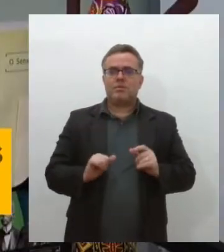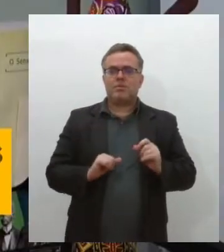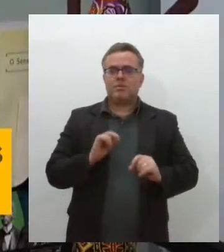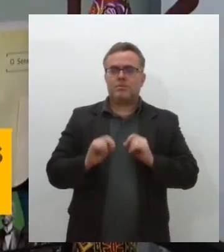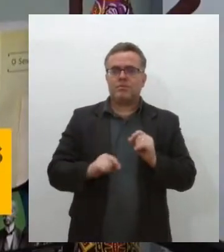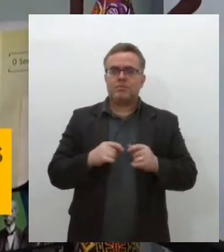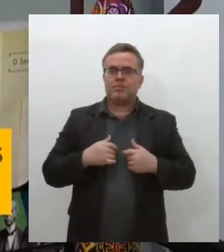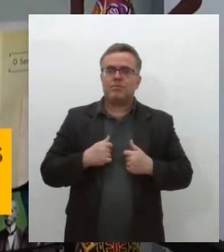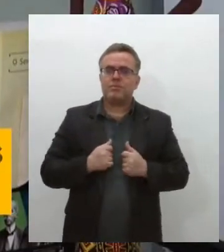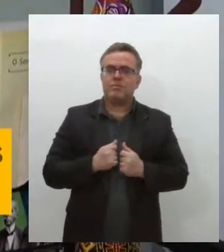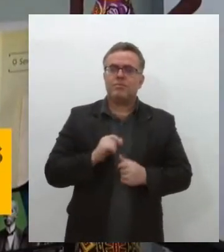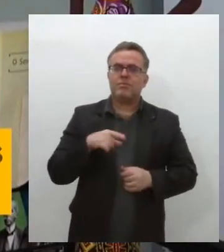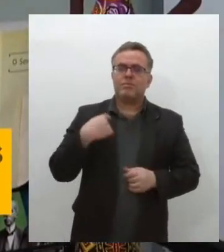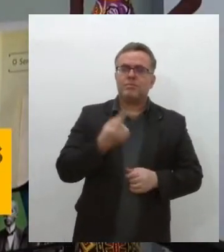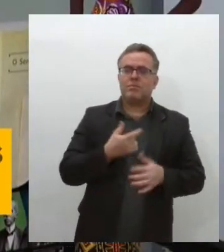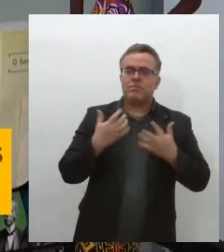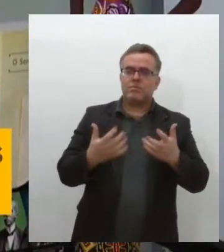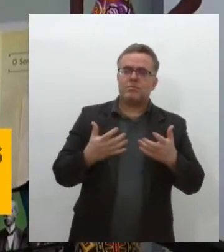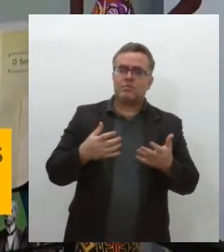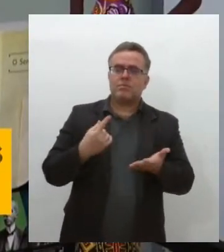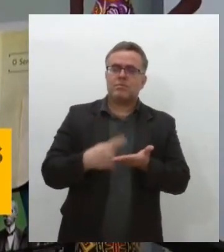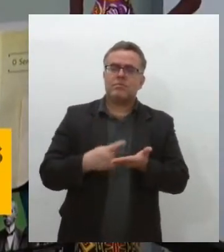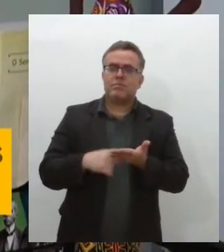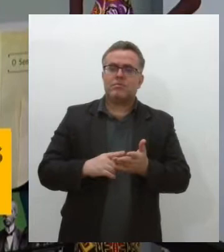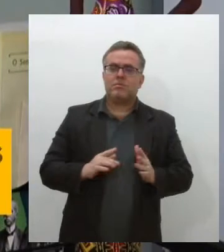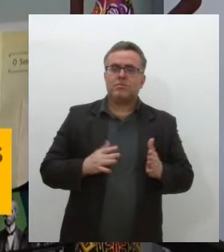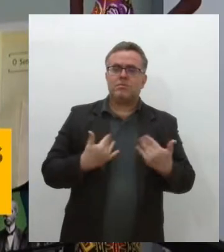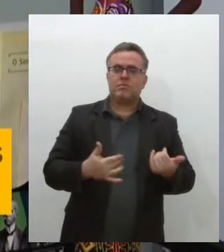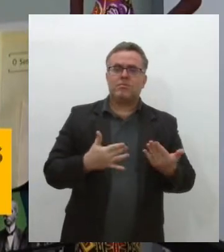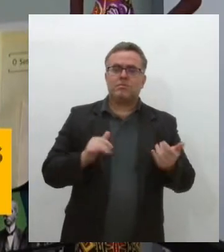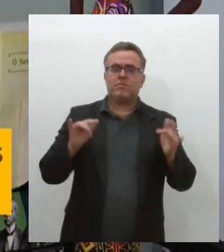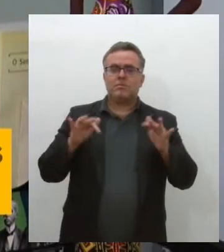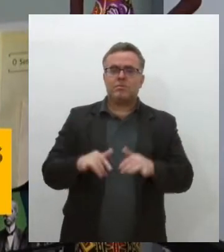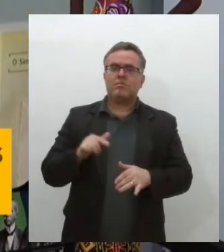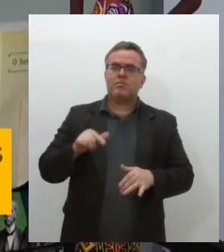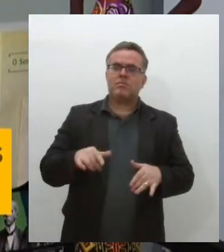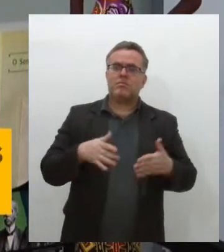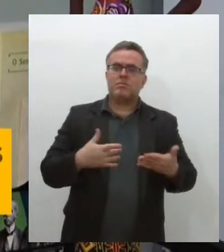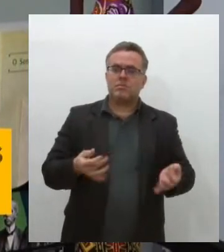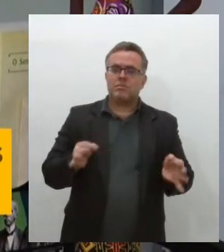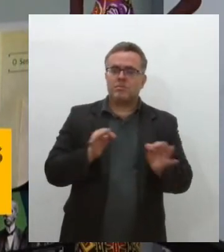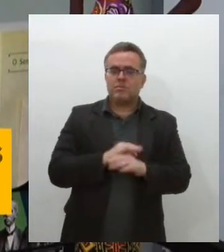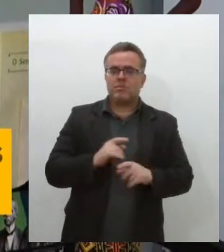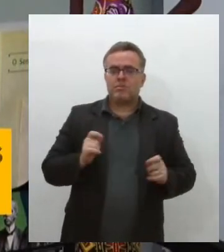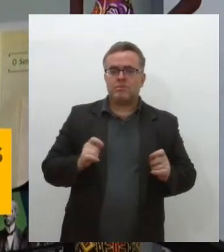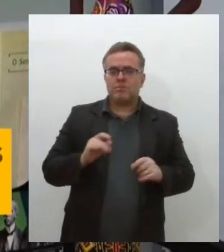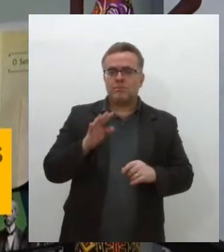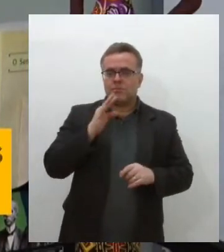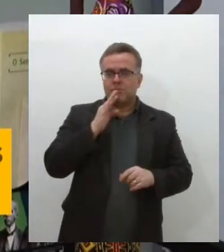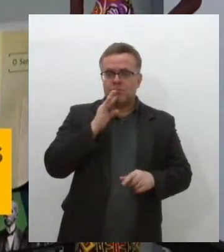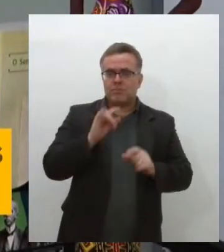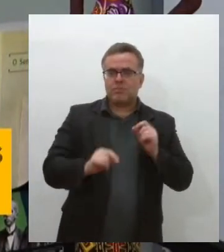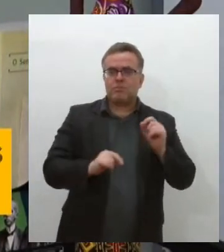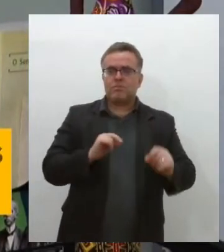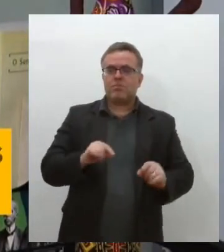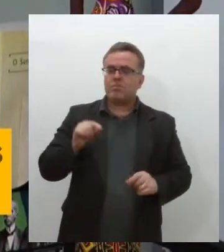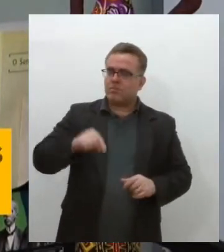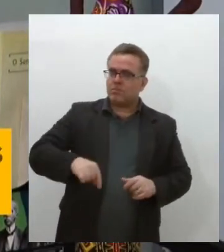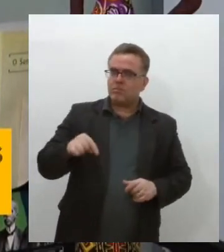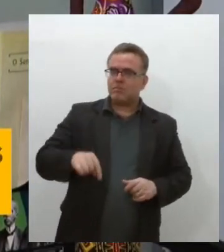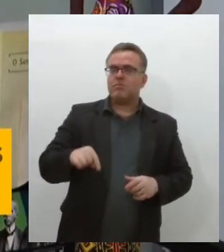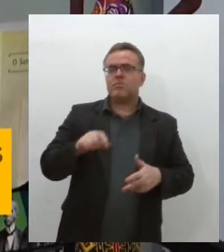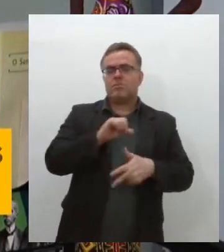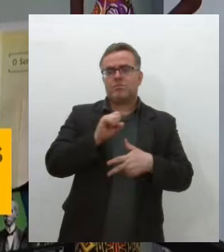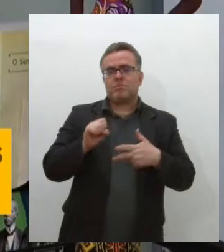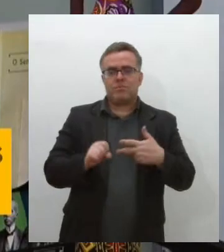Nós queremos trazer a juventude para dentro da Assembleia Legislativa, né, para que eles conheçam o que é o poder legislativo. Além disso, a